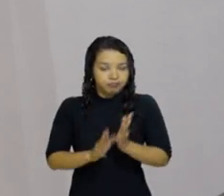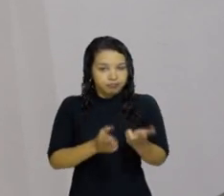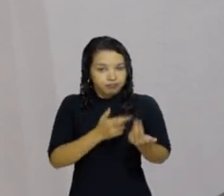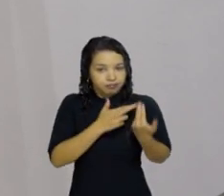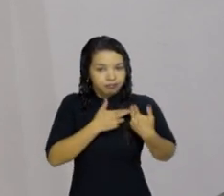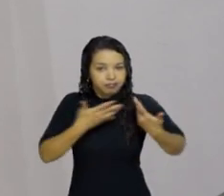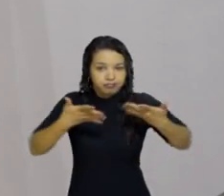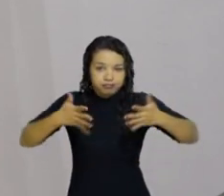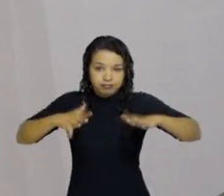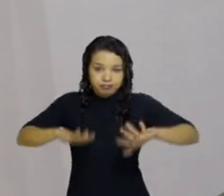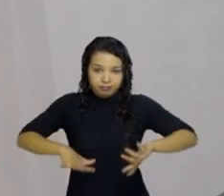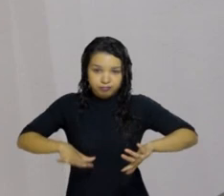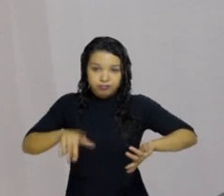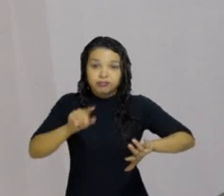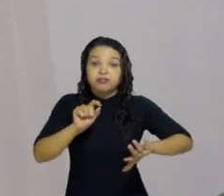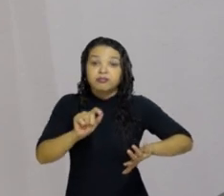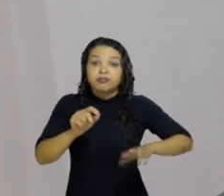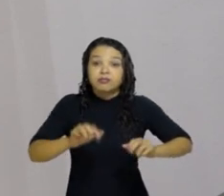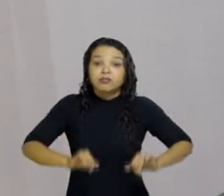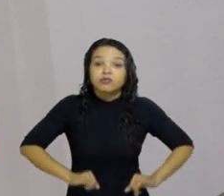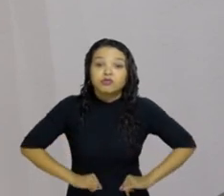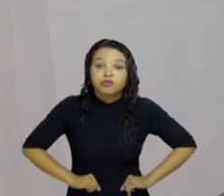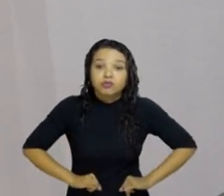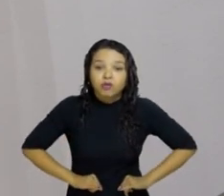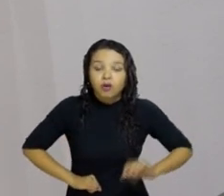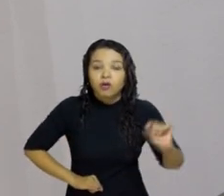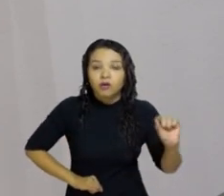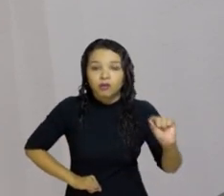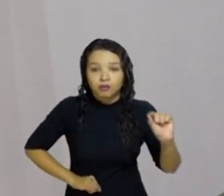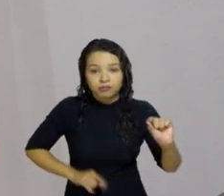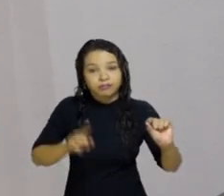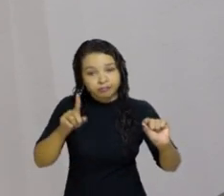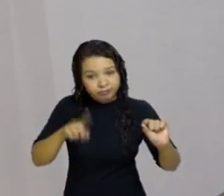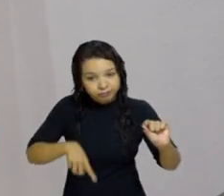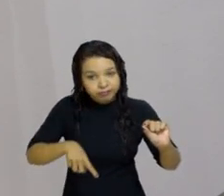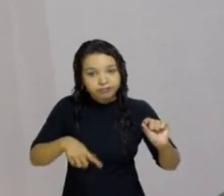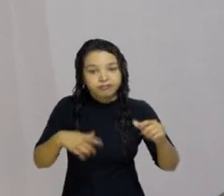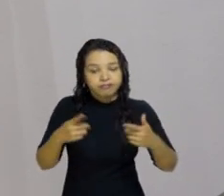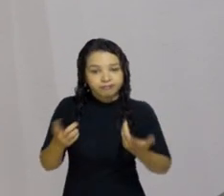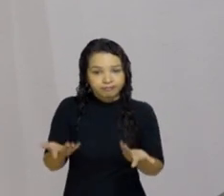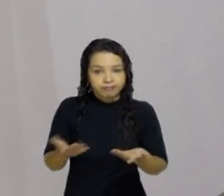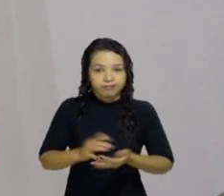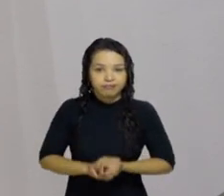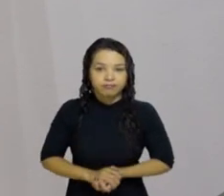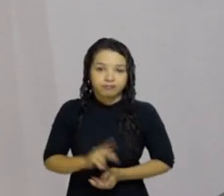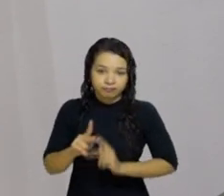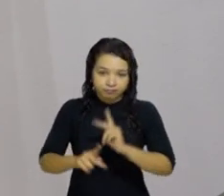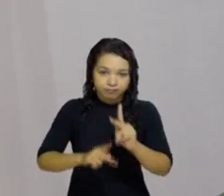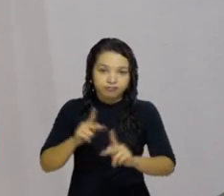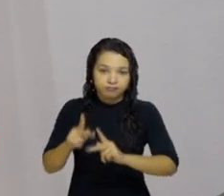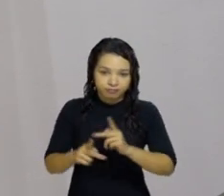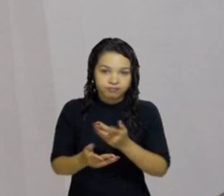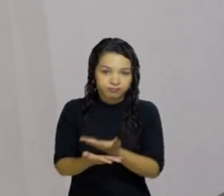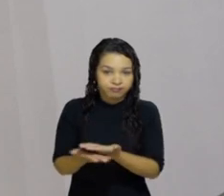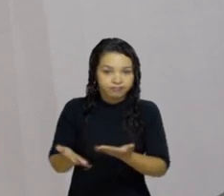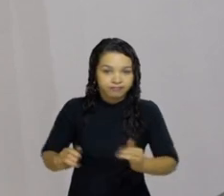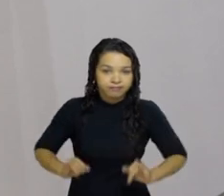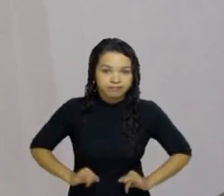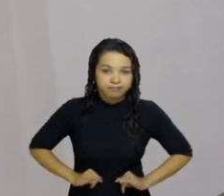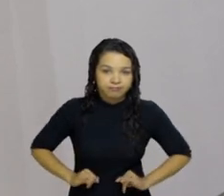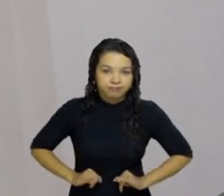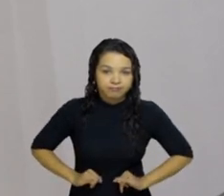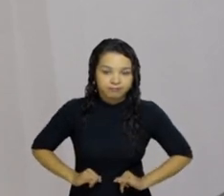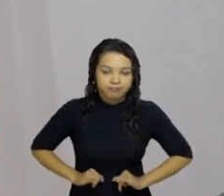está pagando a conta pela segunda vez é, literalmente, a população,